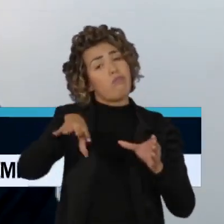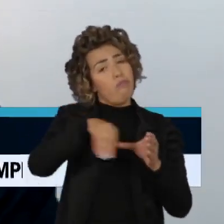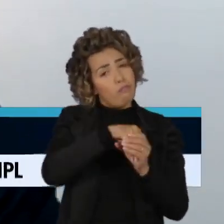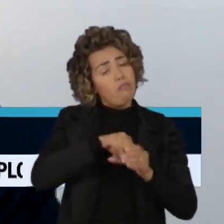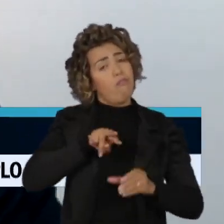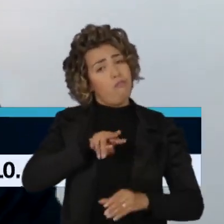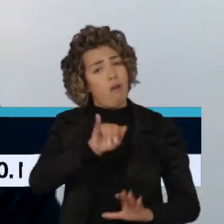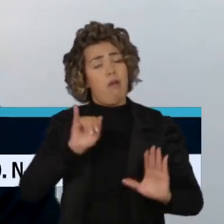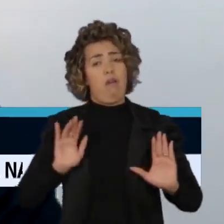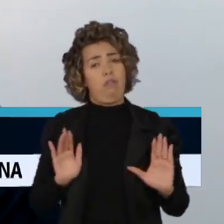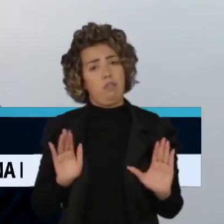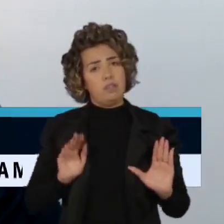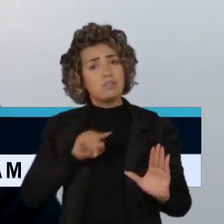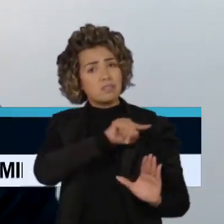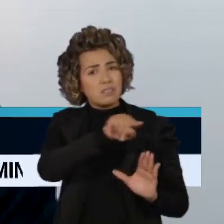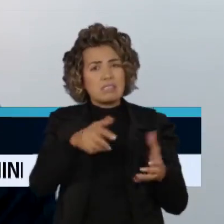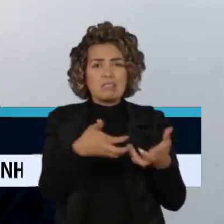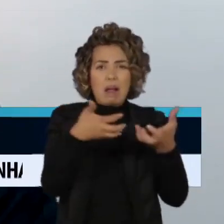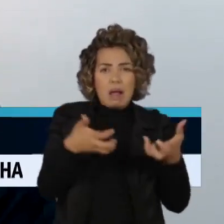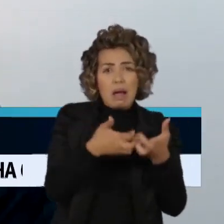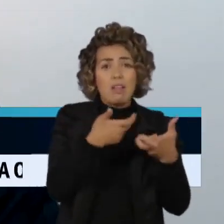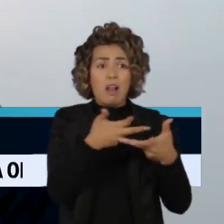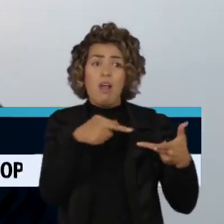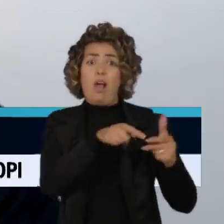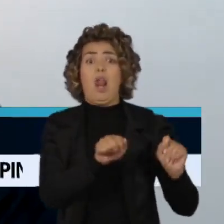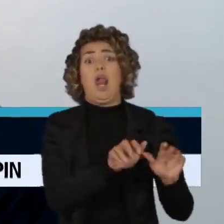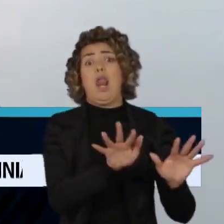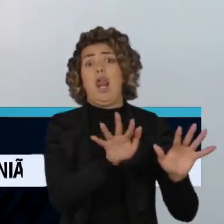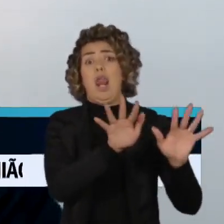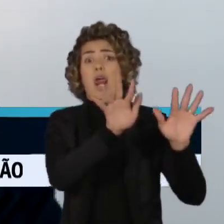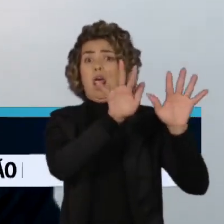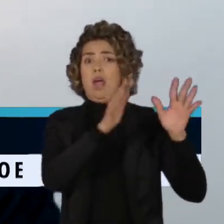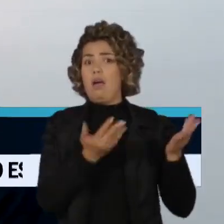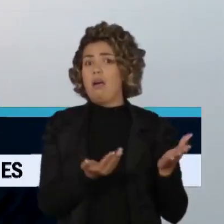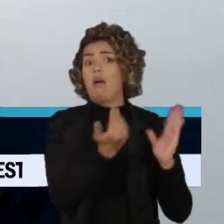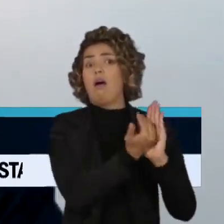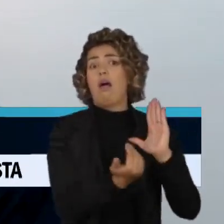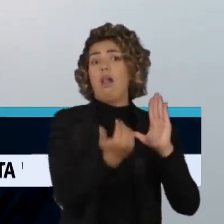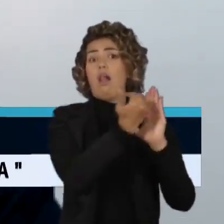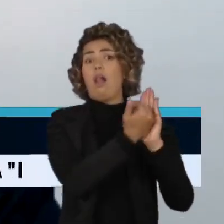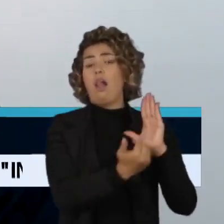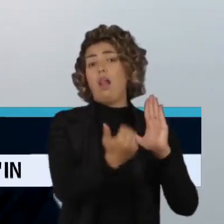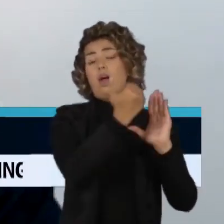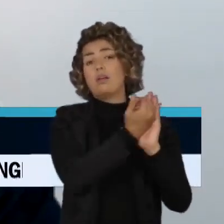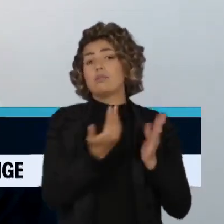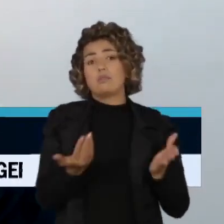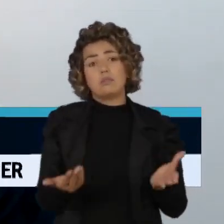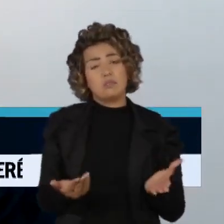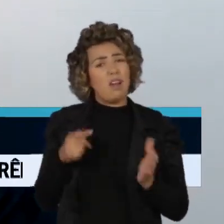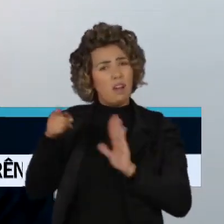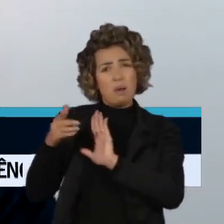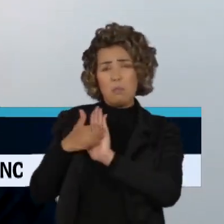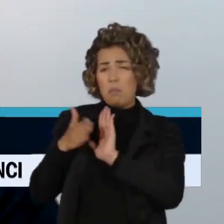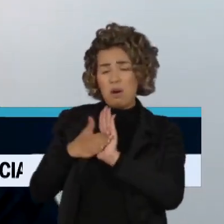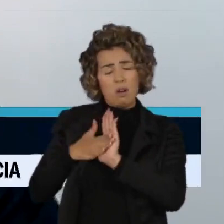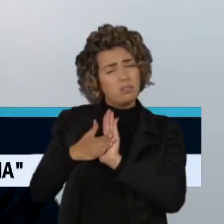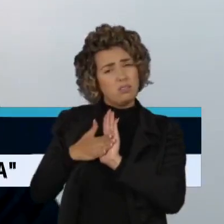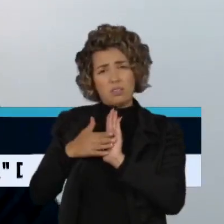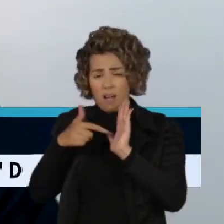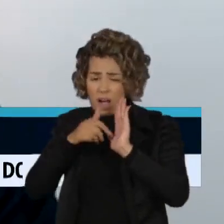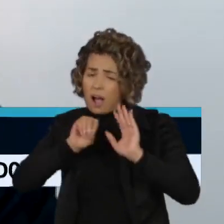vai ficar mais cara a comida e nós não podemos nós temos que debater né porque as propostas não não estão